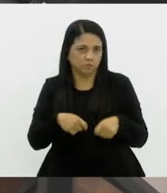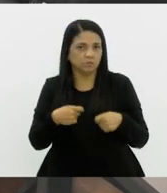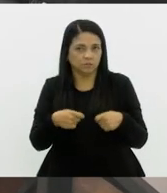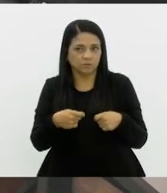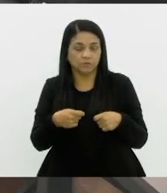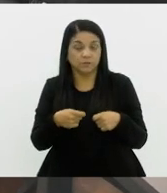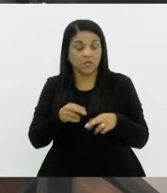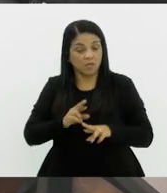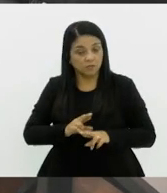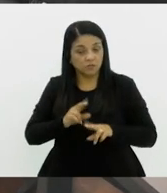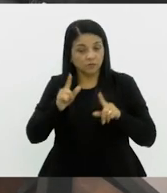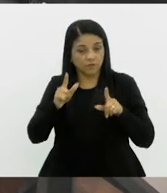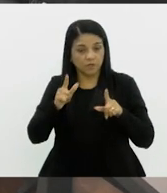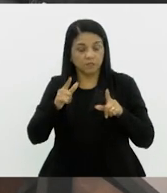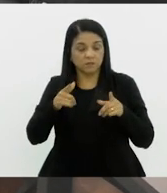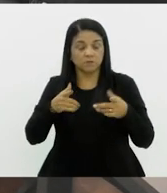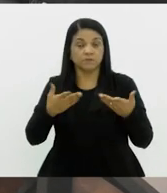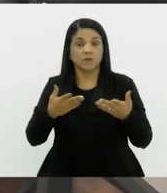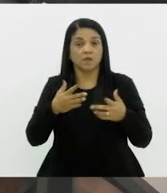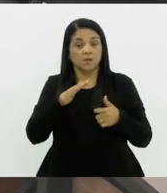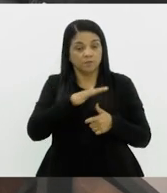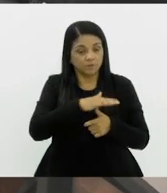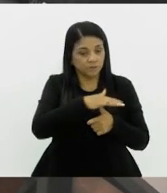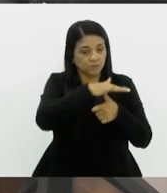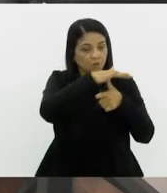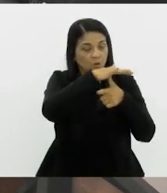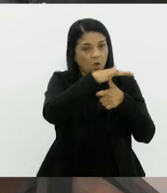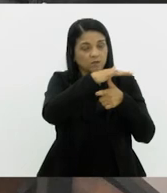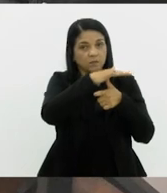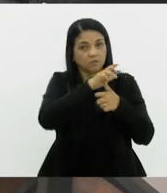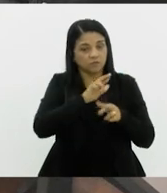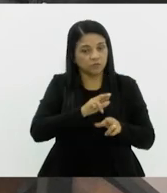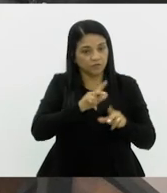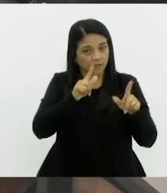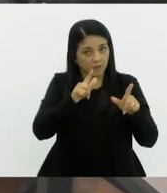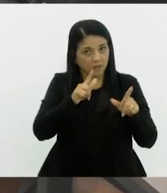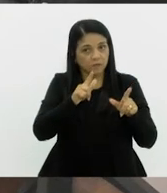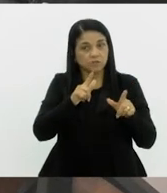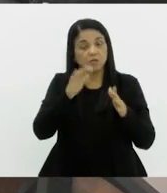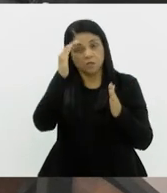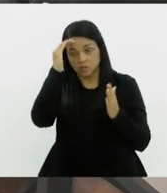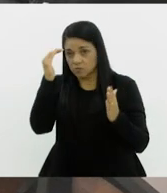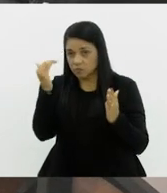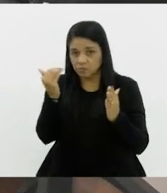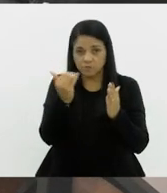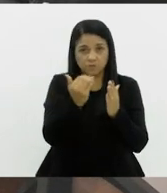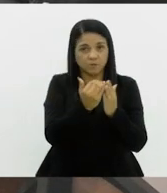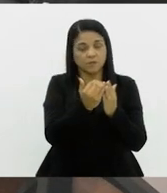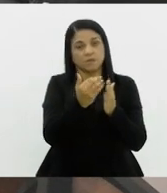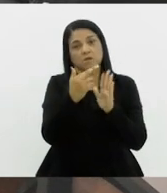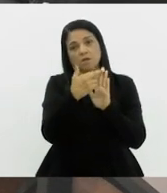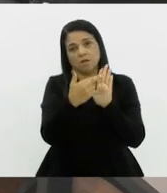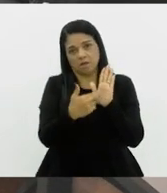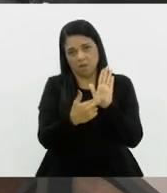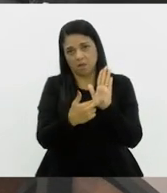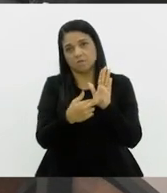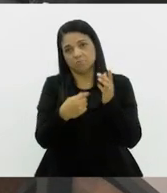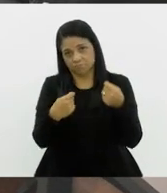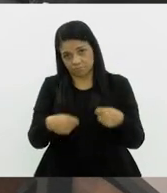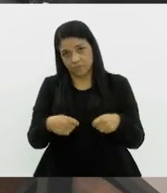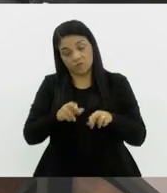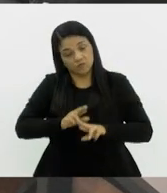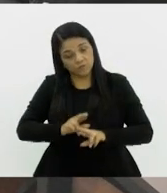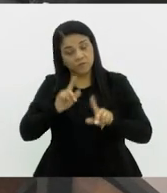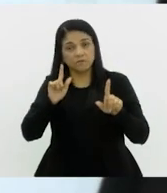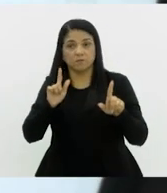entre fazer uma rota fora daquilo que é sugerido e haver, efetivamente, um descumprimento das regras aeronáuticas, que não é o caso. Então, mais